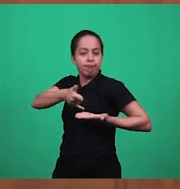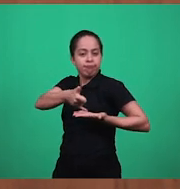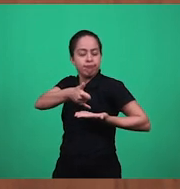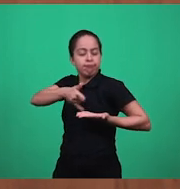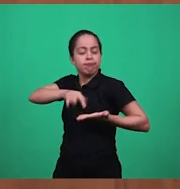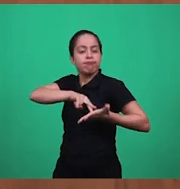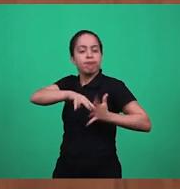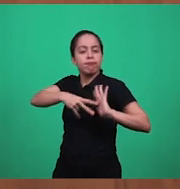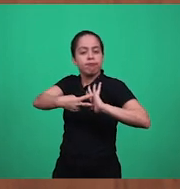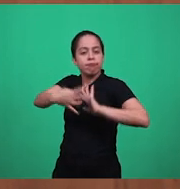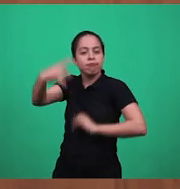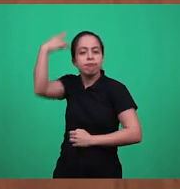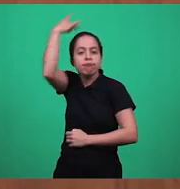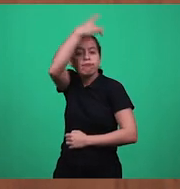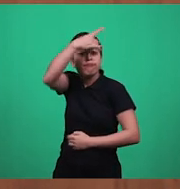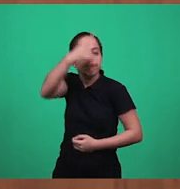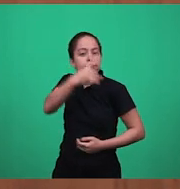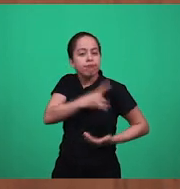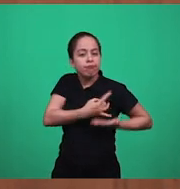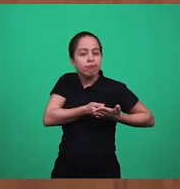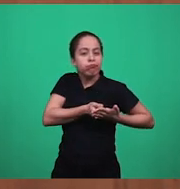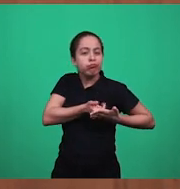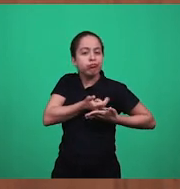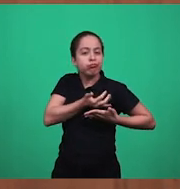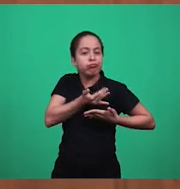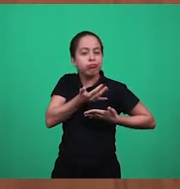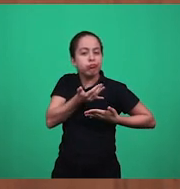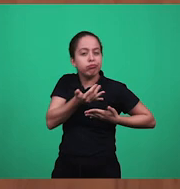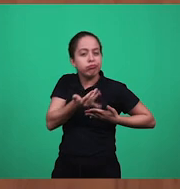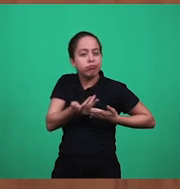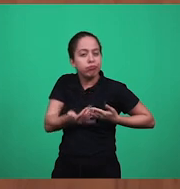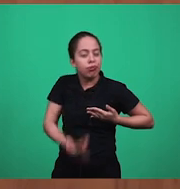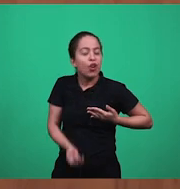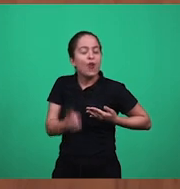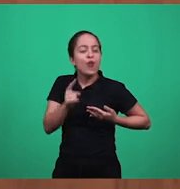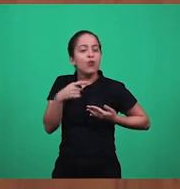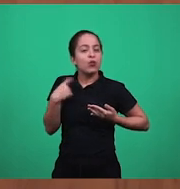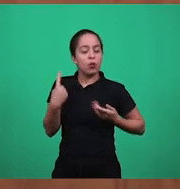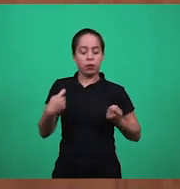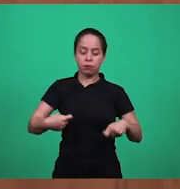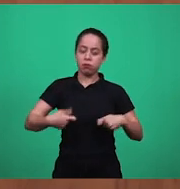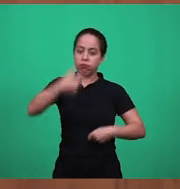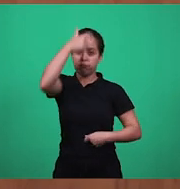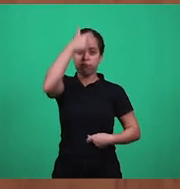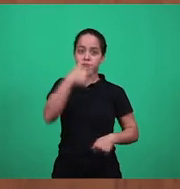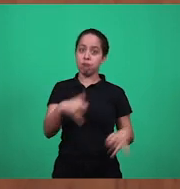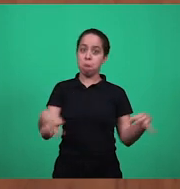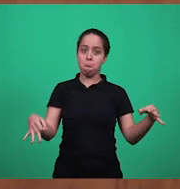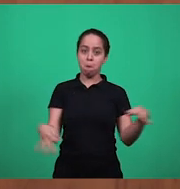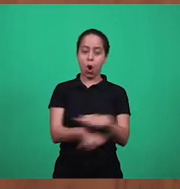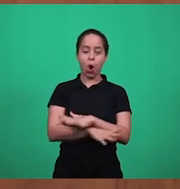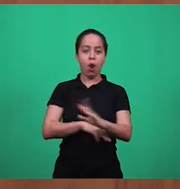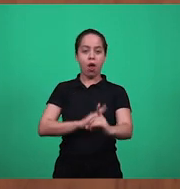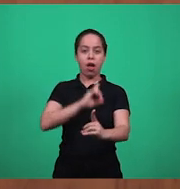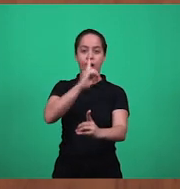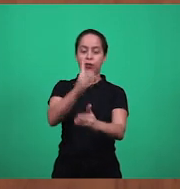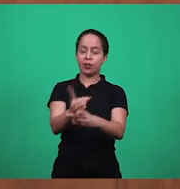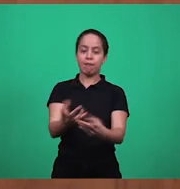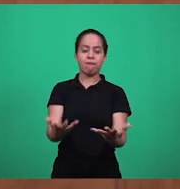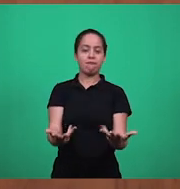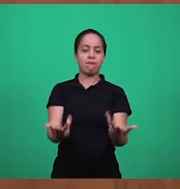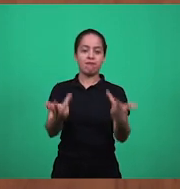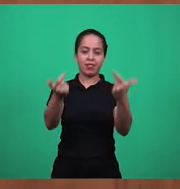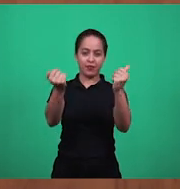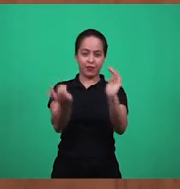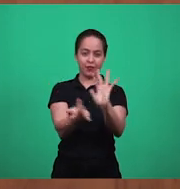com azeite. É o nosso coração cheio do Espírito Santo para que possamos estar preparados para este